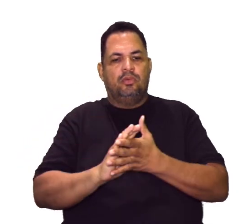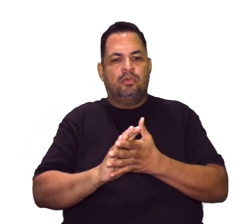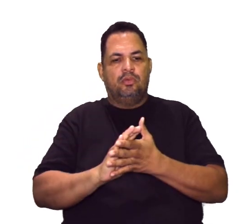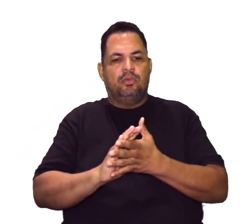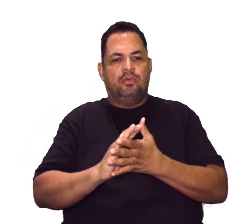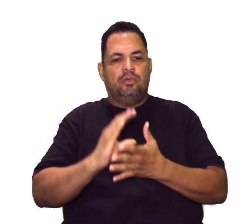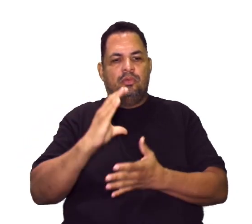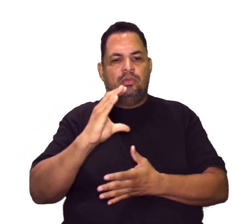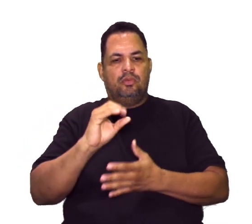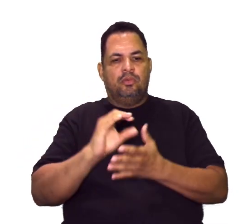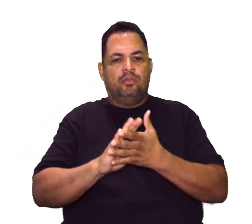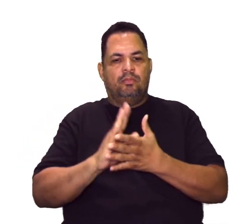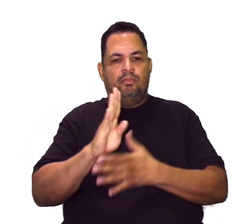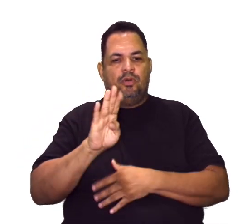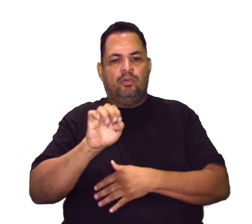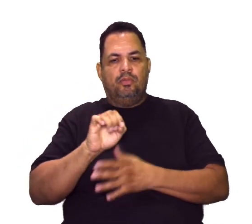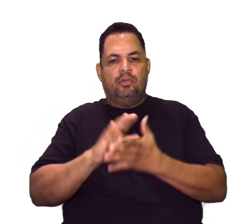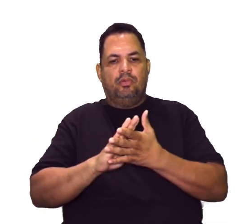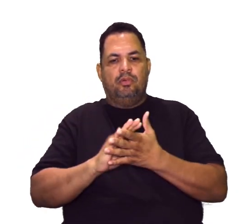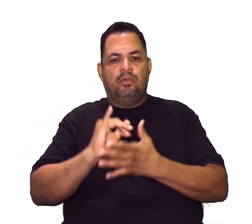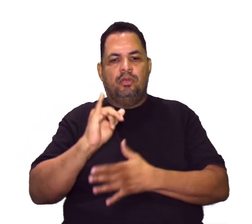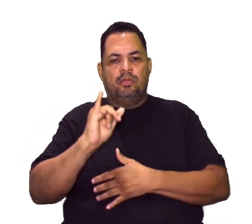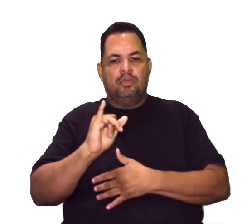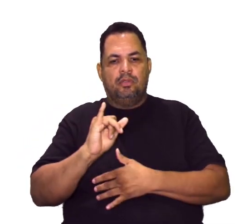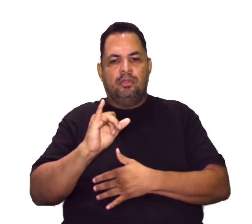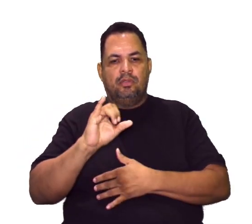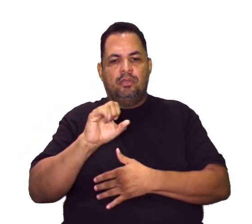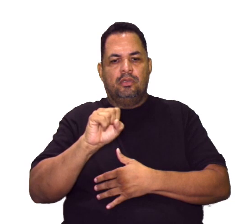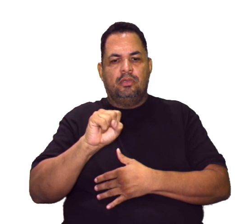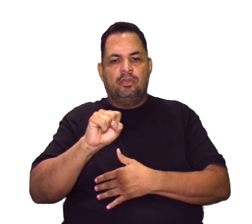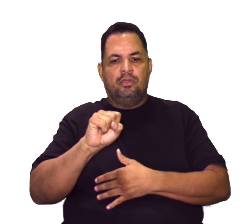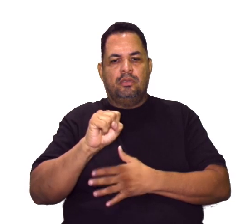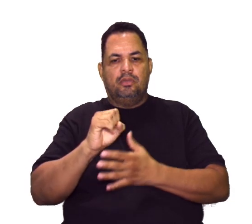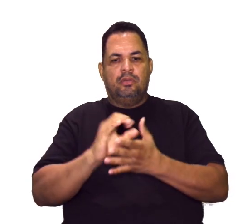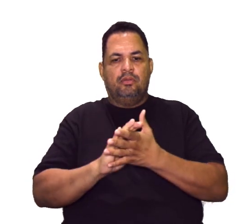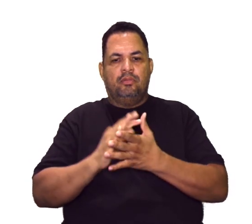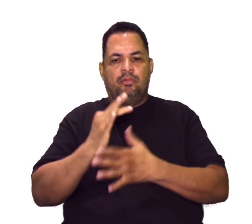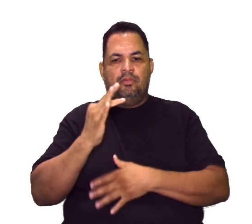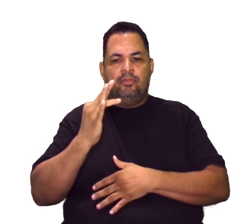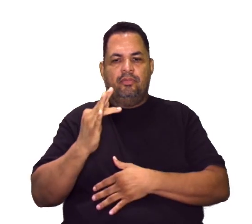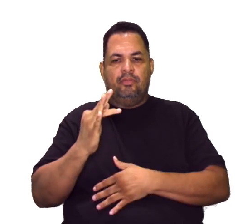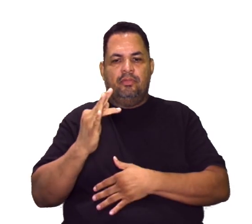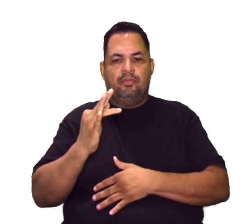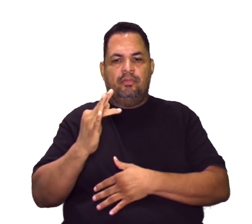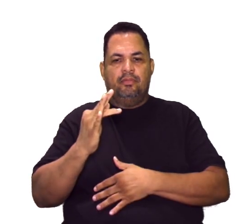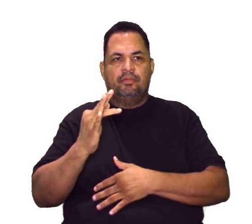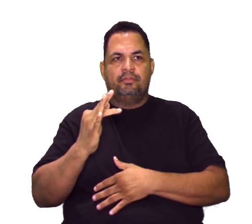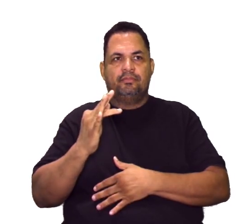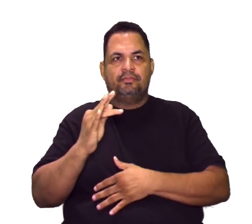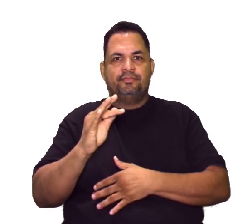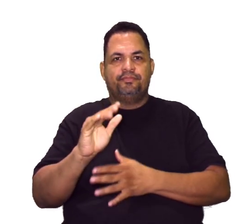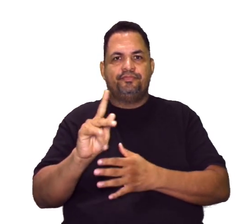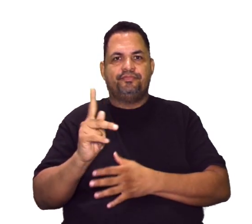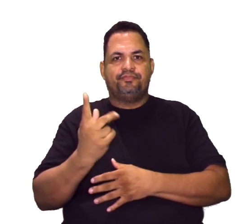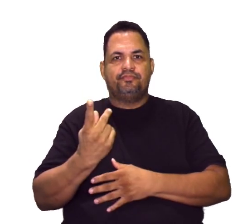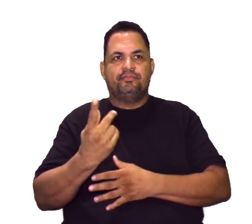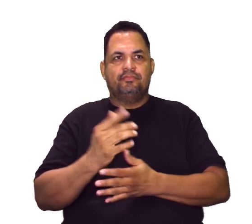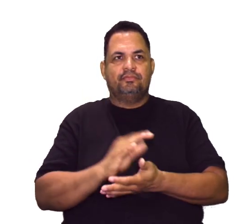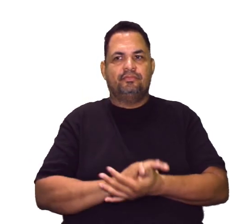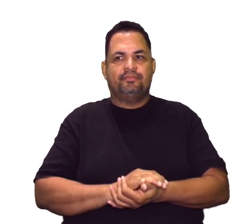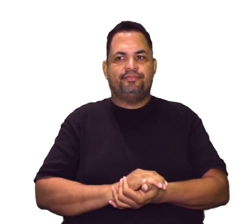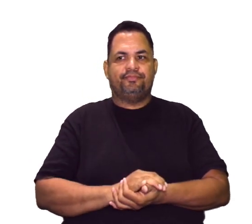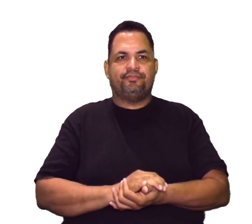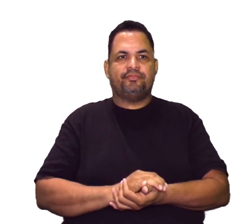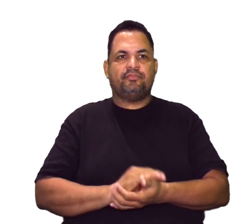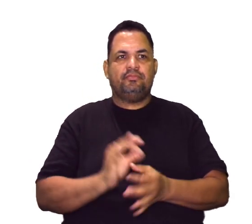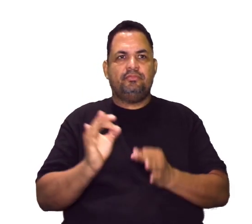bromo e iodo, enxofre, carbono, fósforo e hidrogênio, ok? Então, é